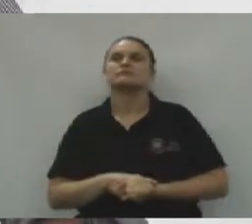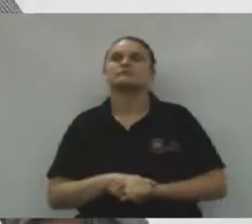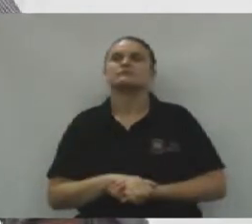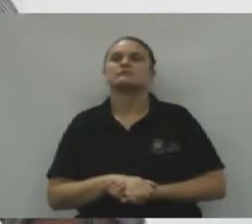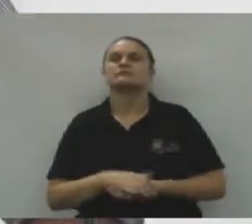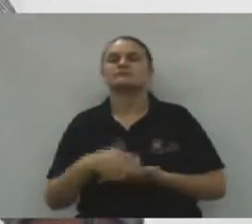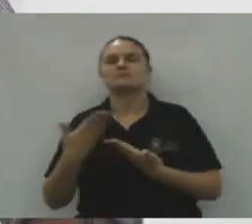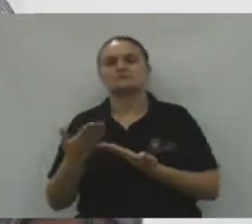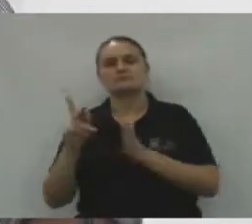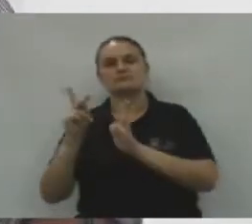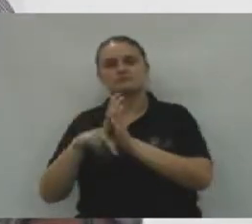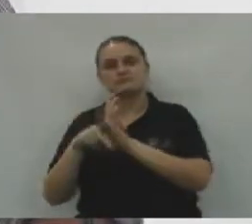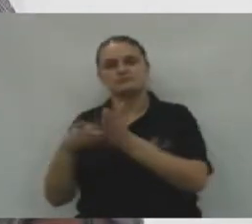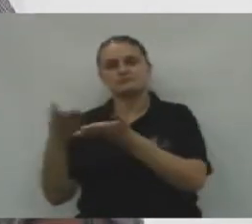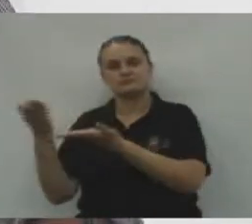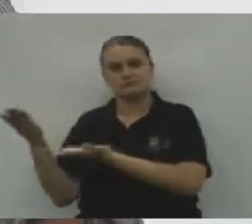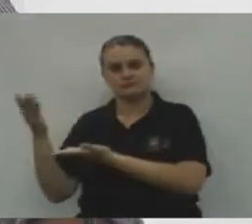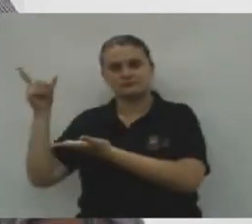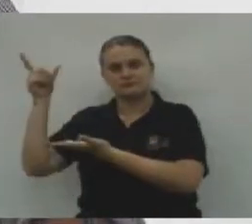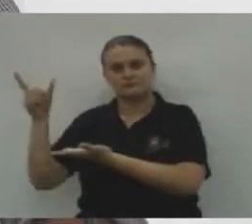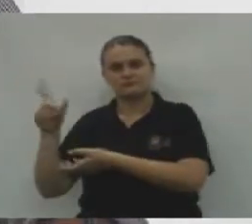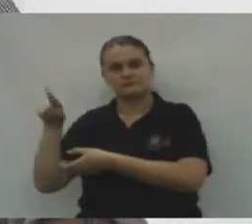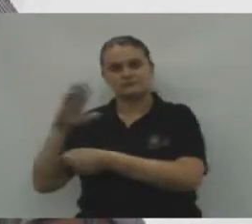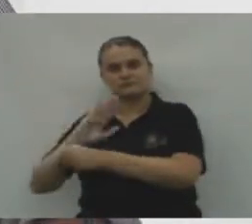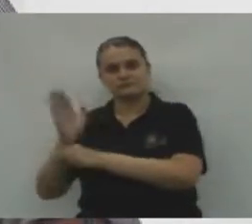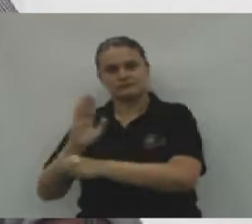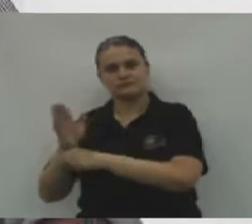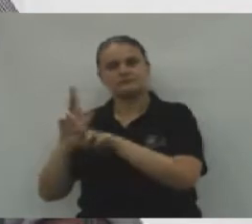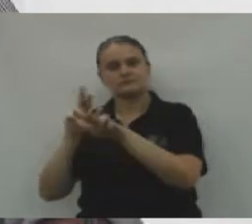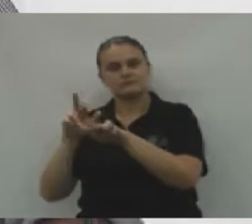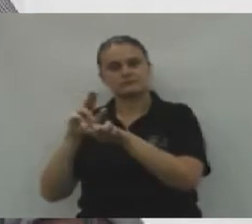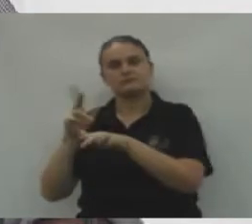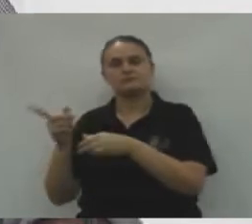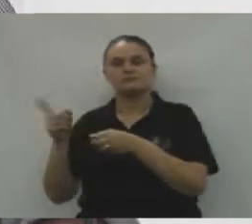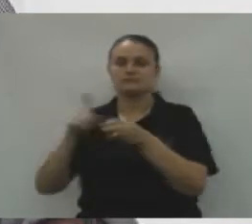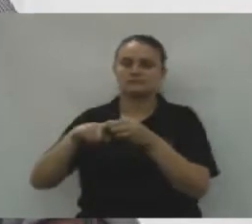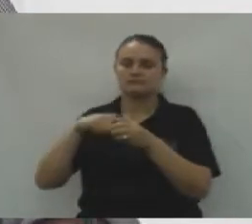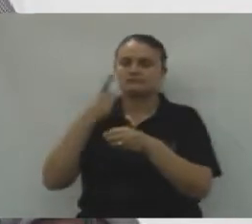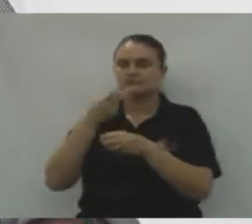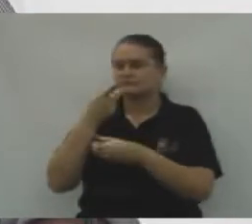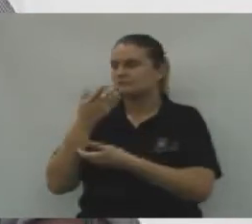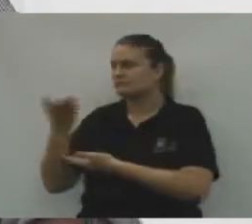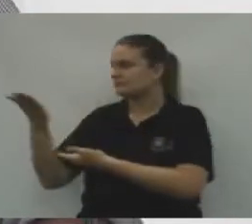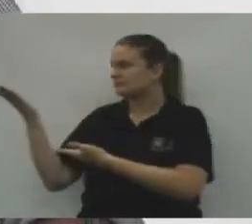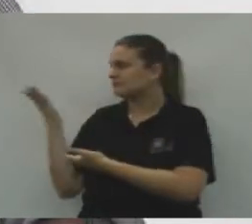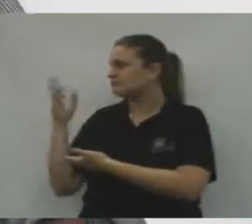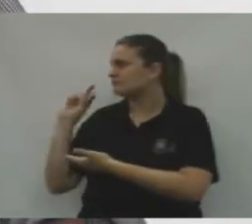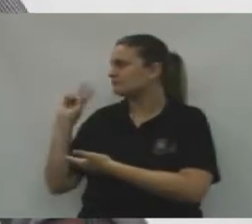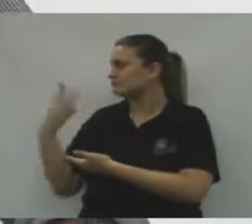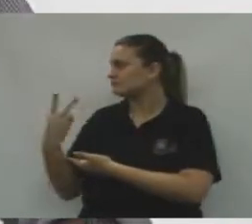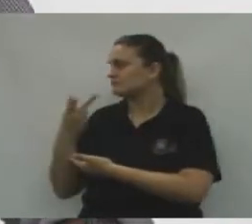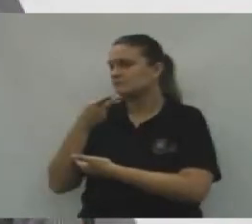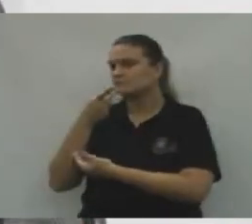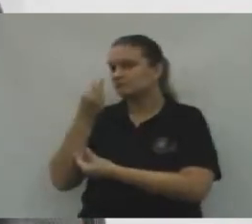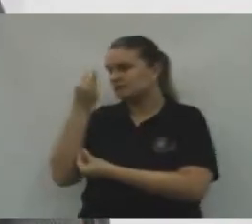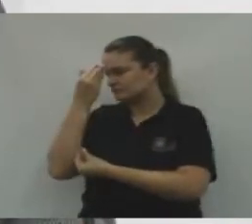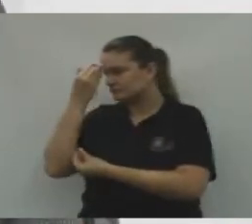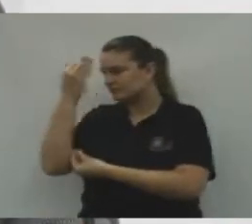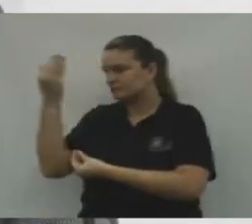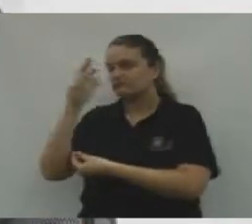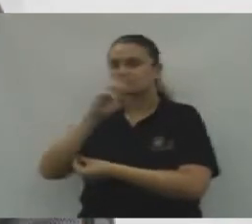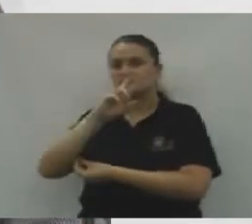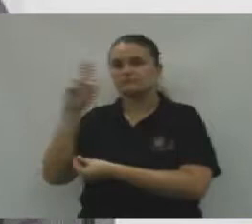enfim, esse é o projeto. Essa seria a apresentação e volto a falar para vocês, vereadores, e agradecer em nome de